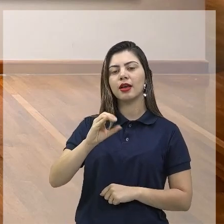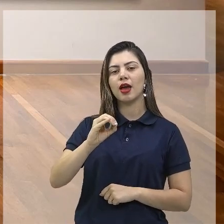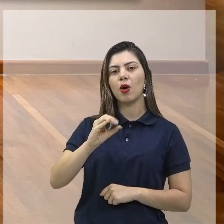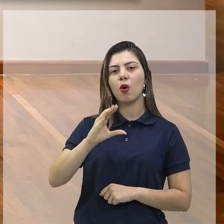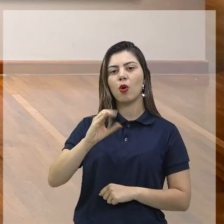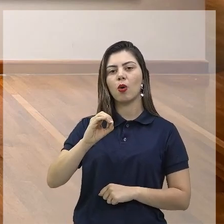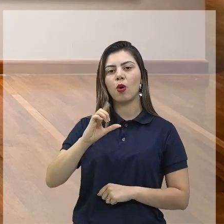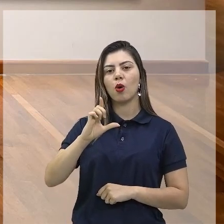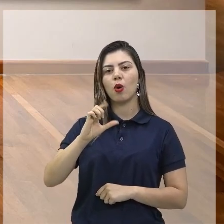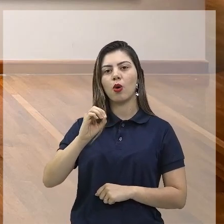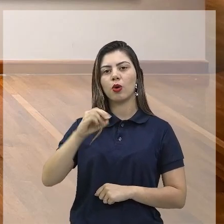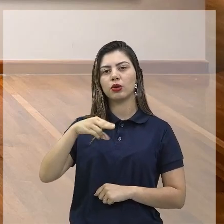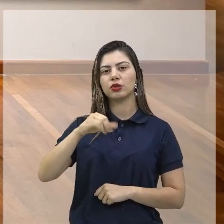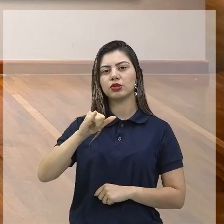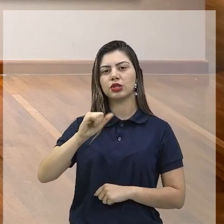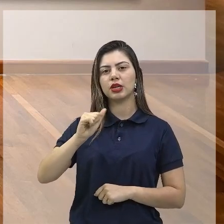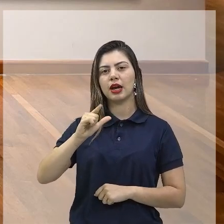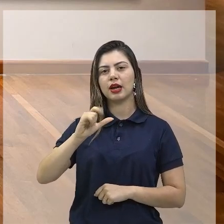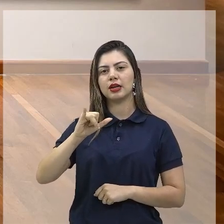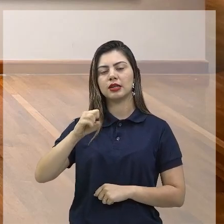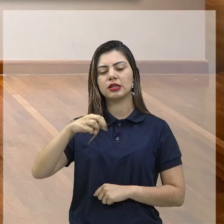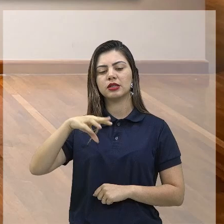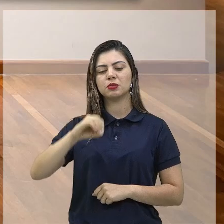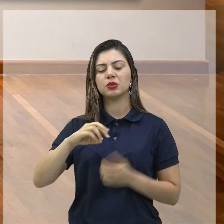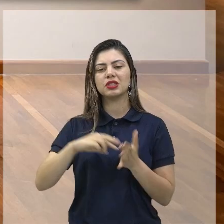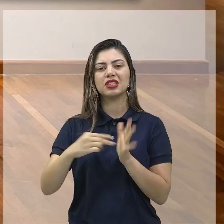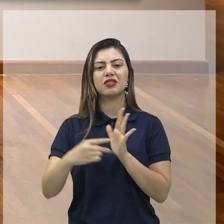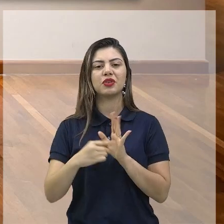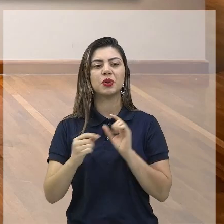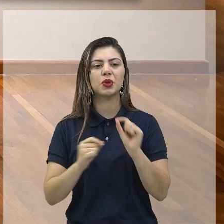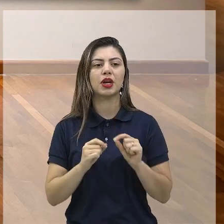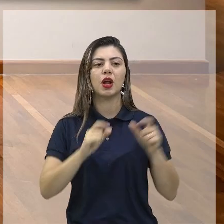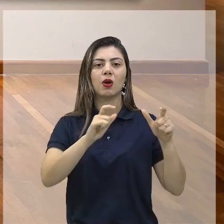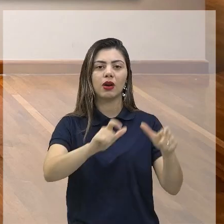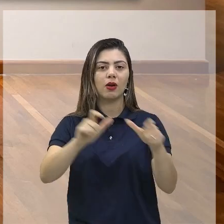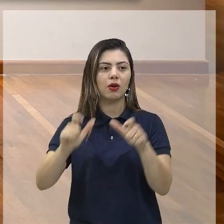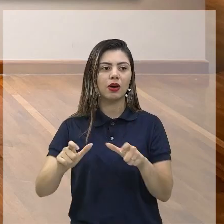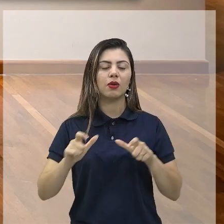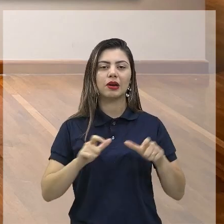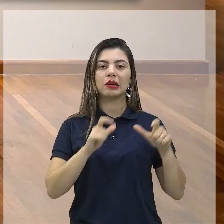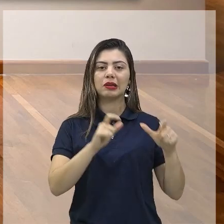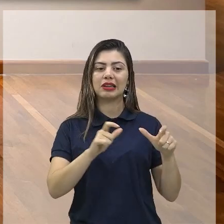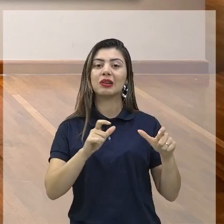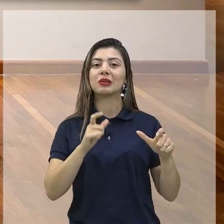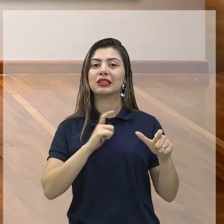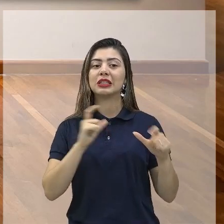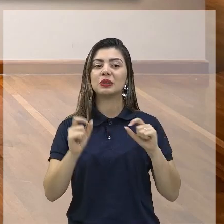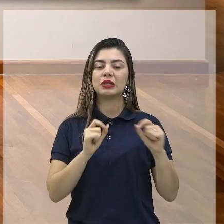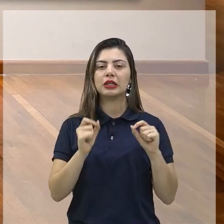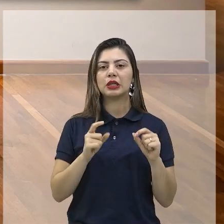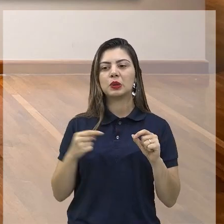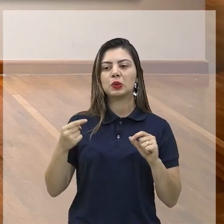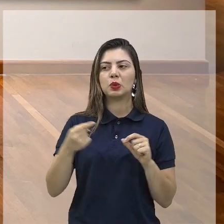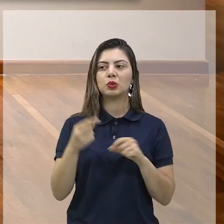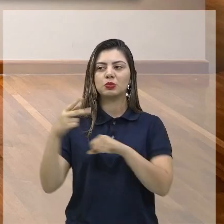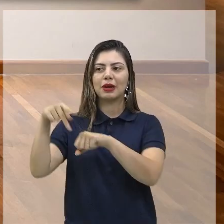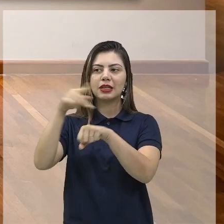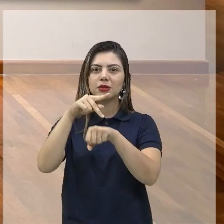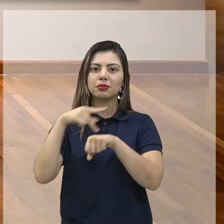A disputa por territórios. Lembrando ali que a Europa como um todo, tá certo?